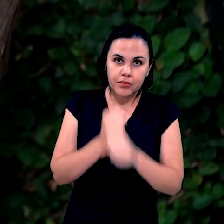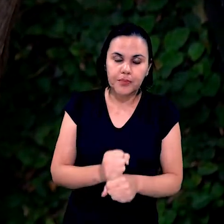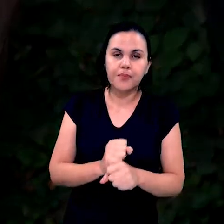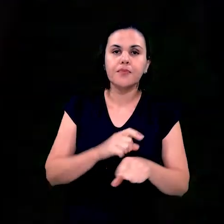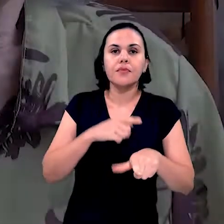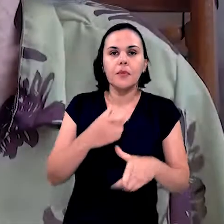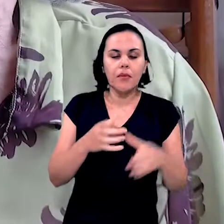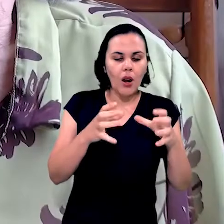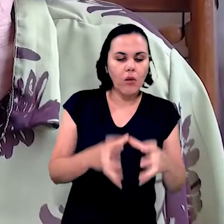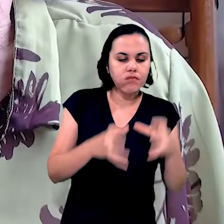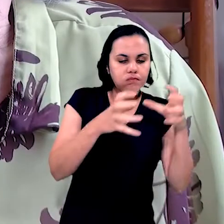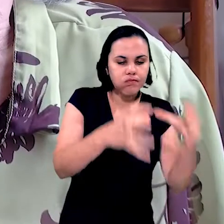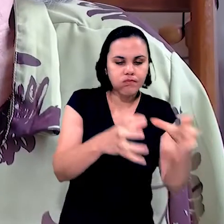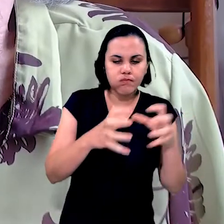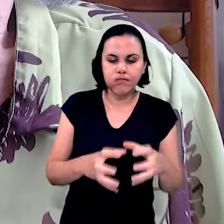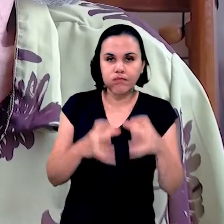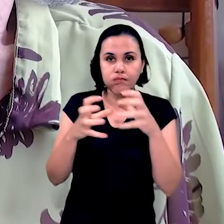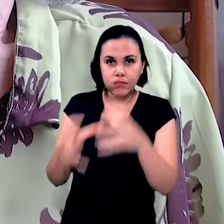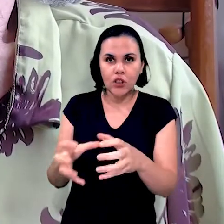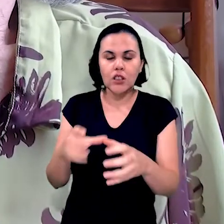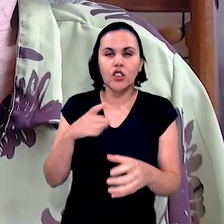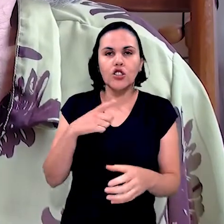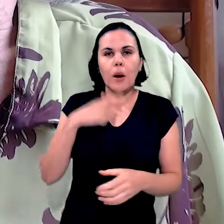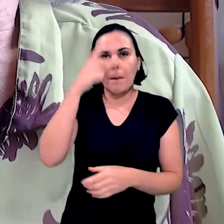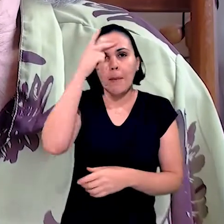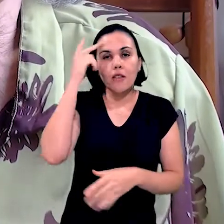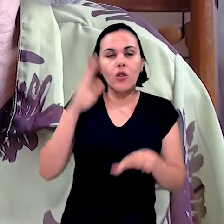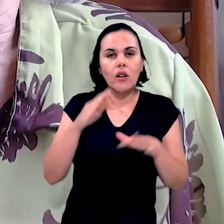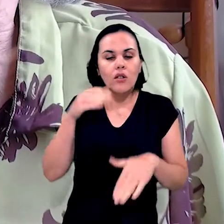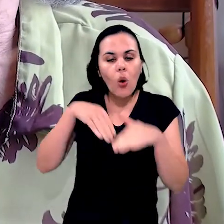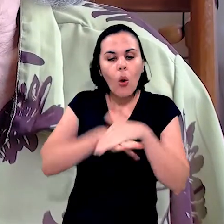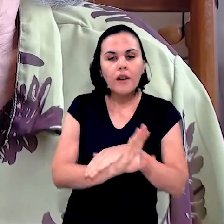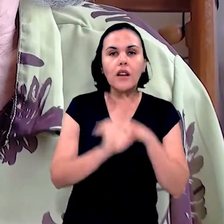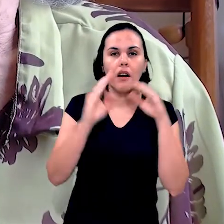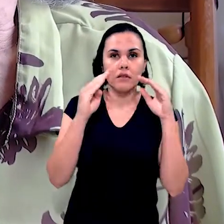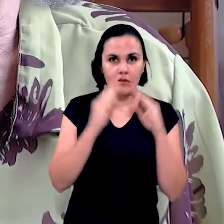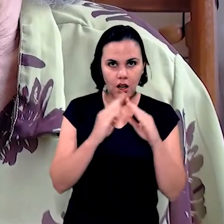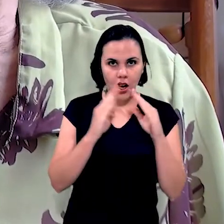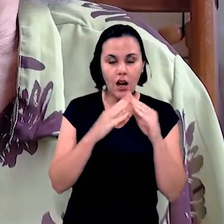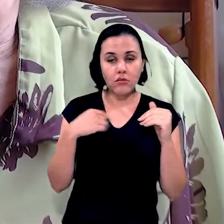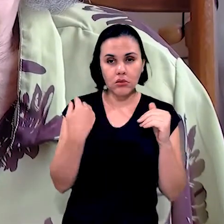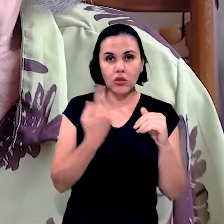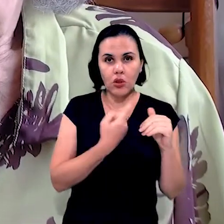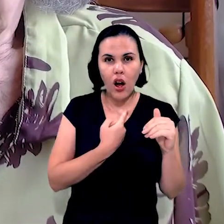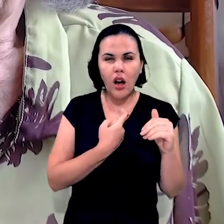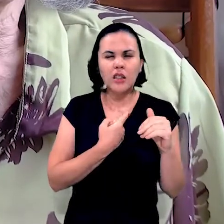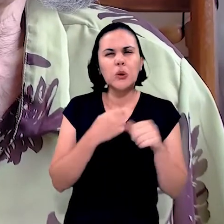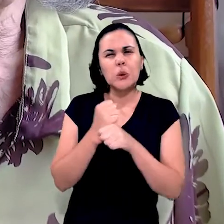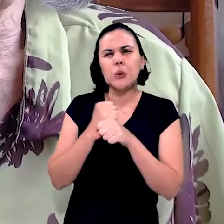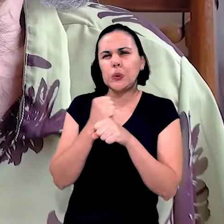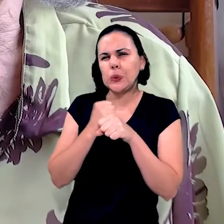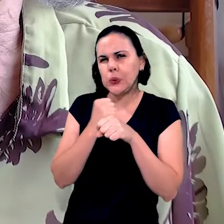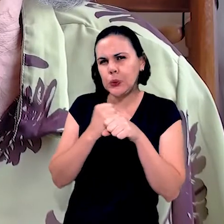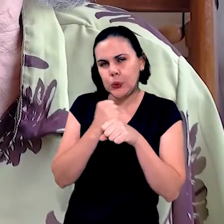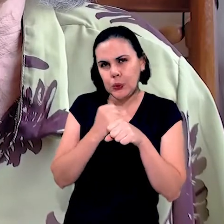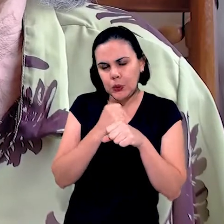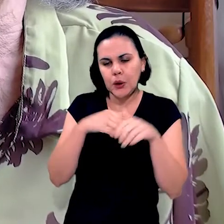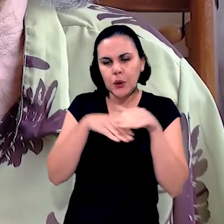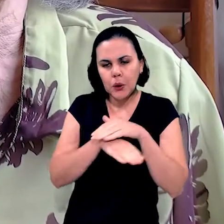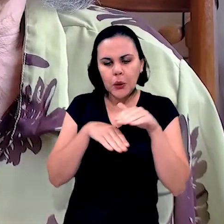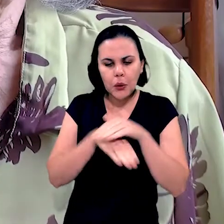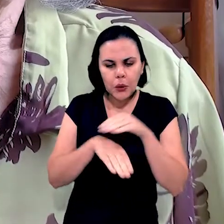seco. Aí os filões, tinha pessoa que guardava na nossa casa, eram muitos